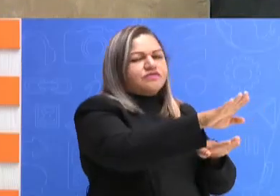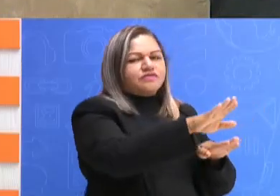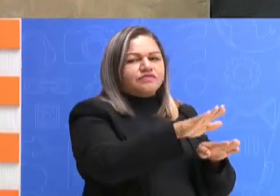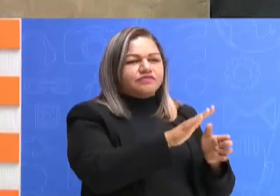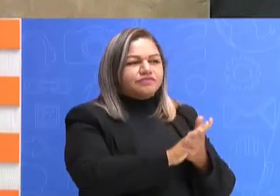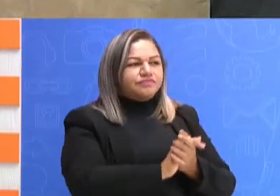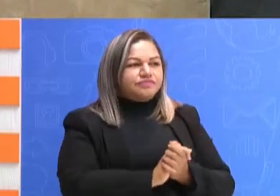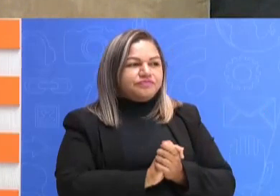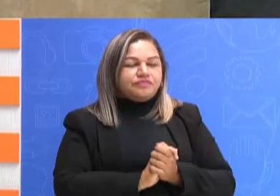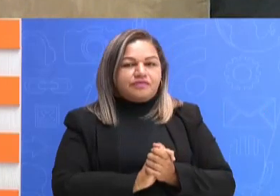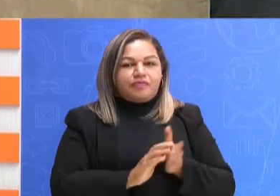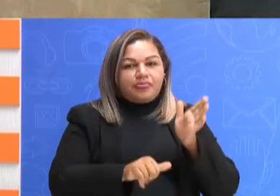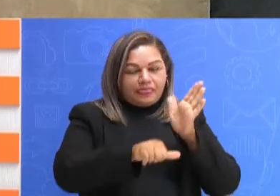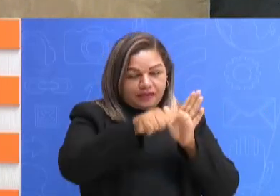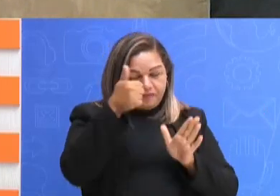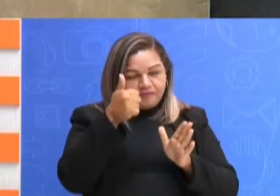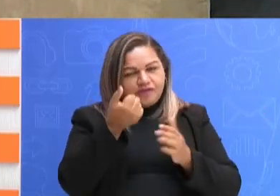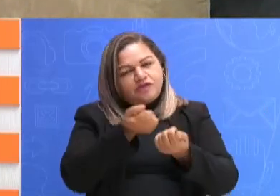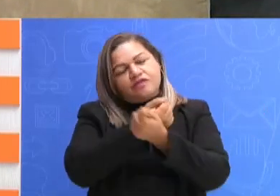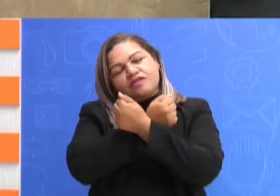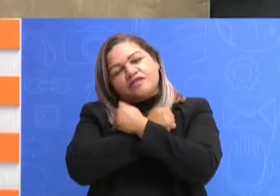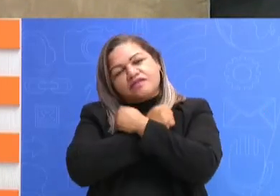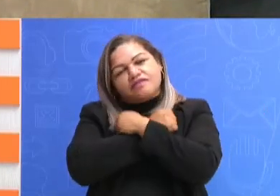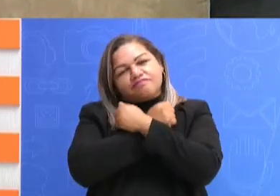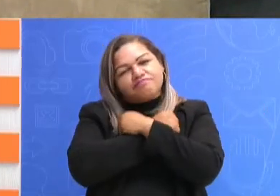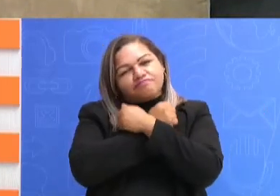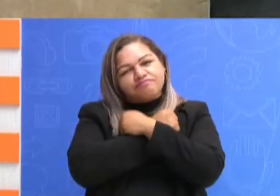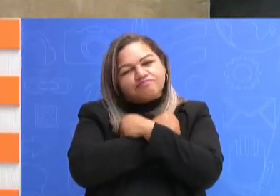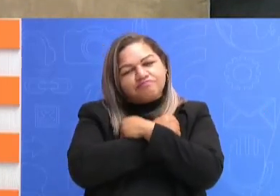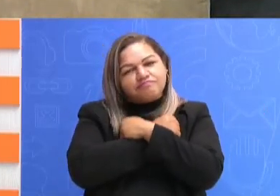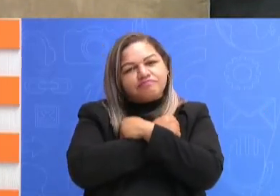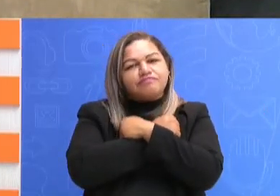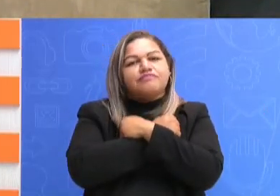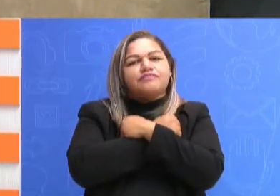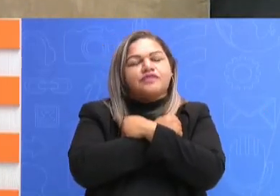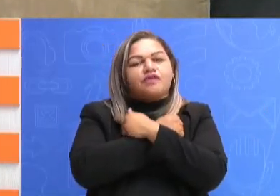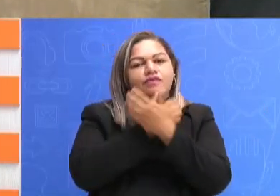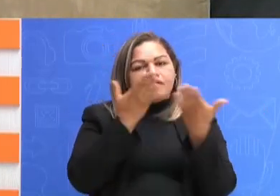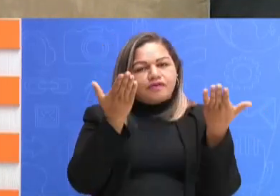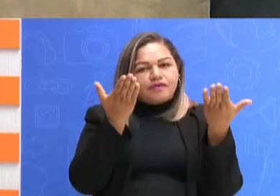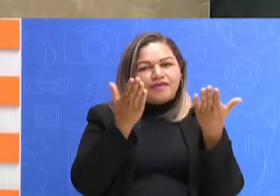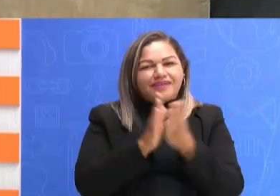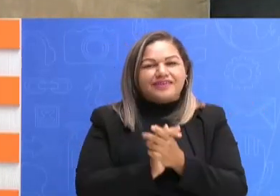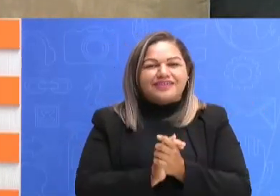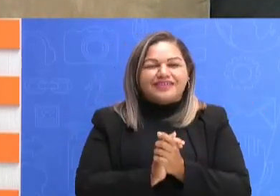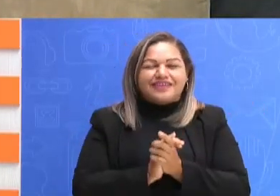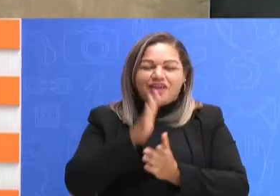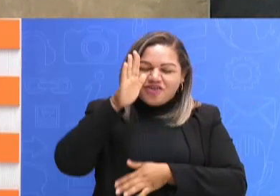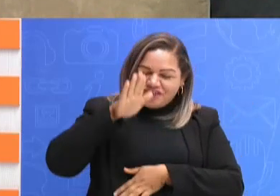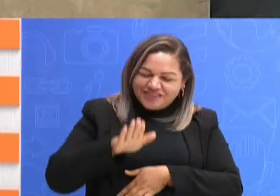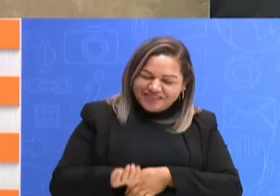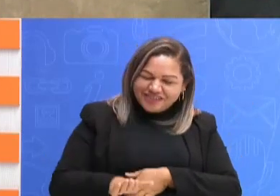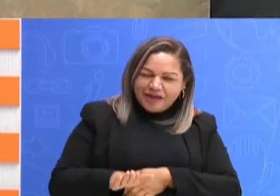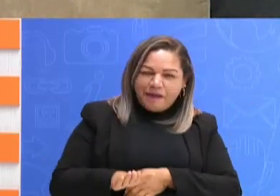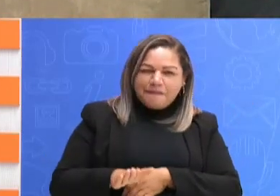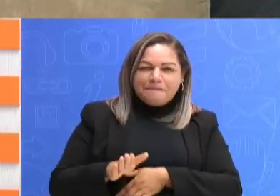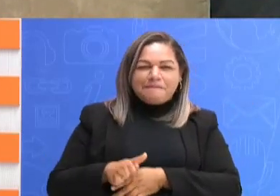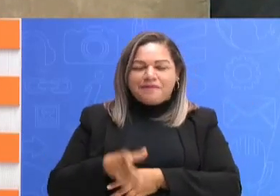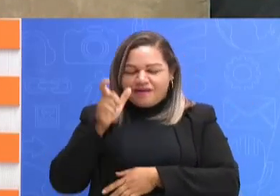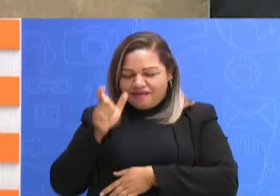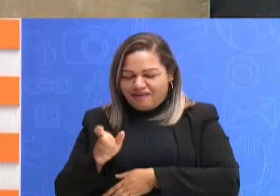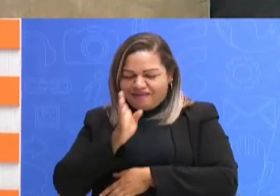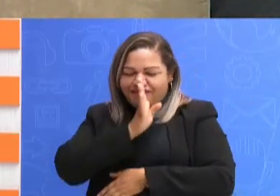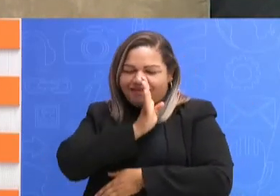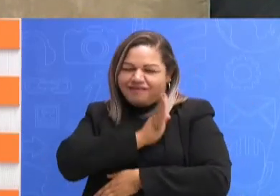Eu quero mandar um abraço para o Pedro da Calçadeira Rio Moda, Ele é pequeno no tamanho, mas é grande demais